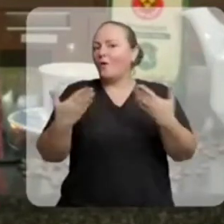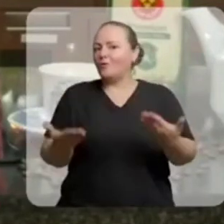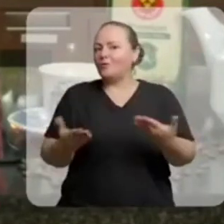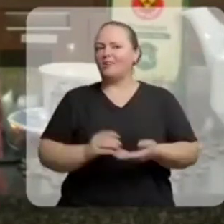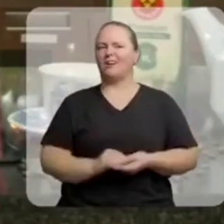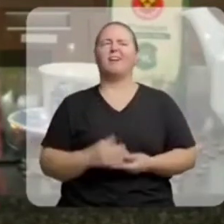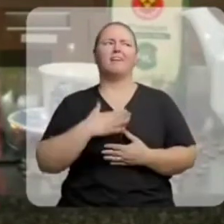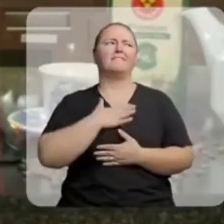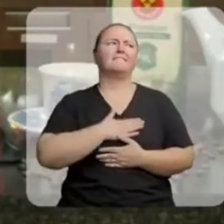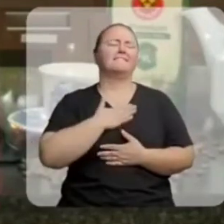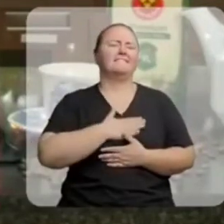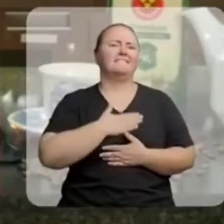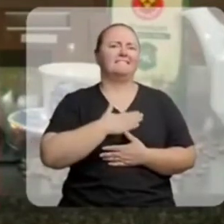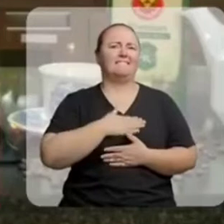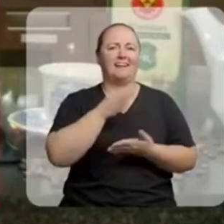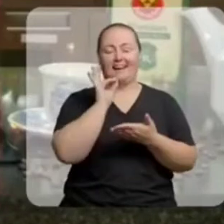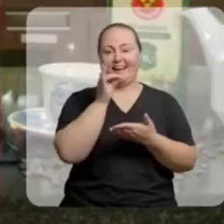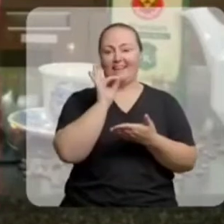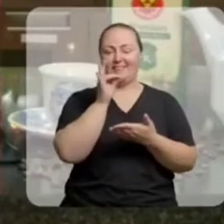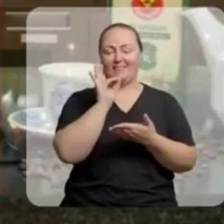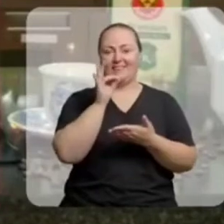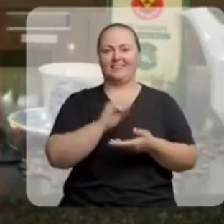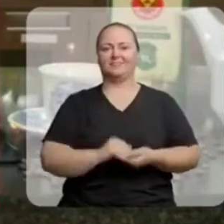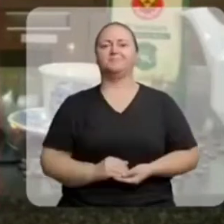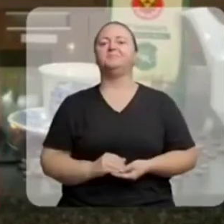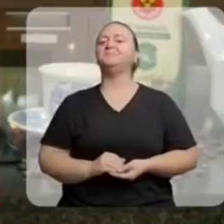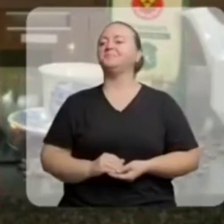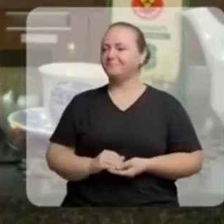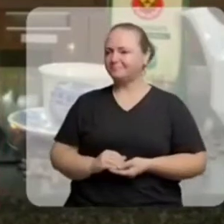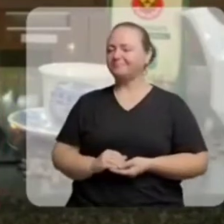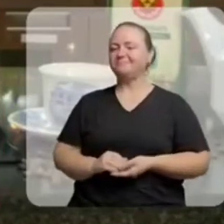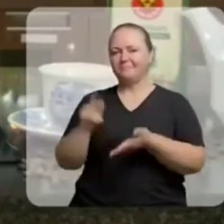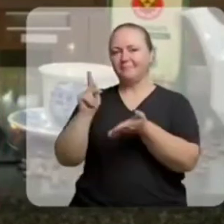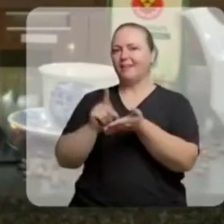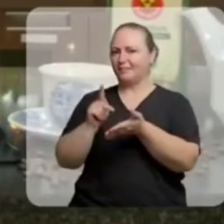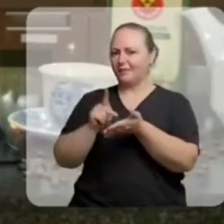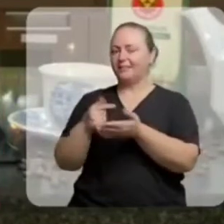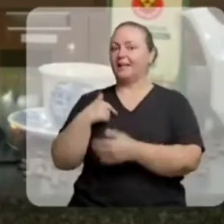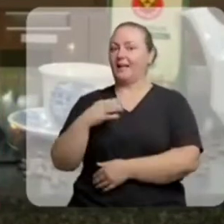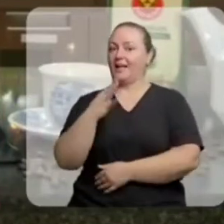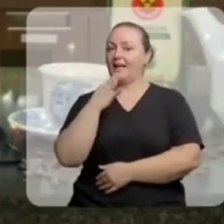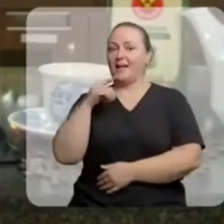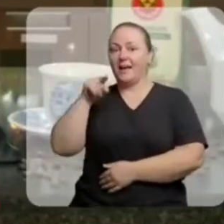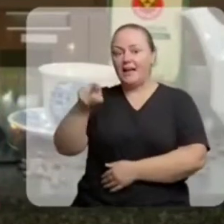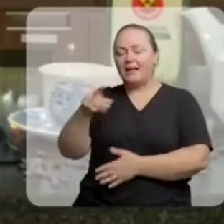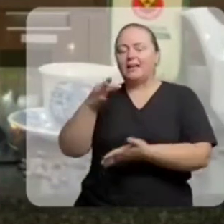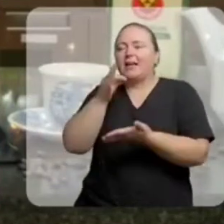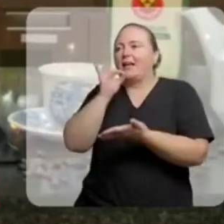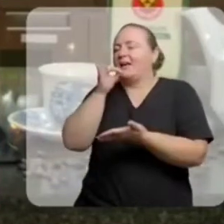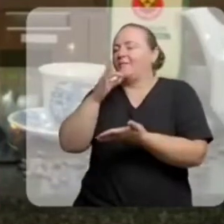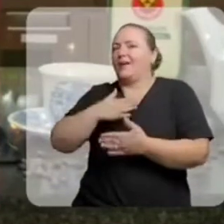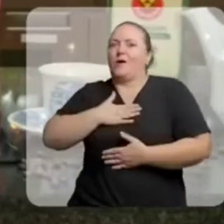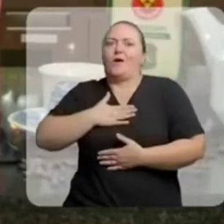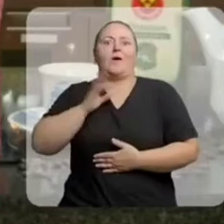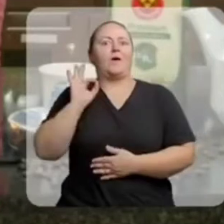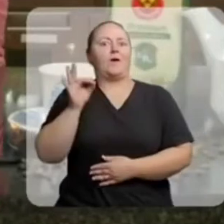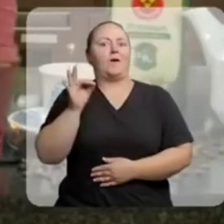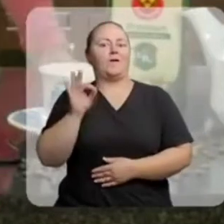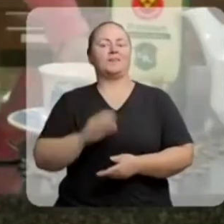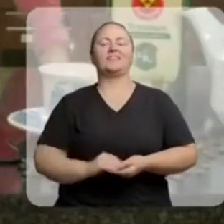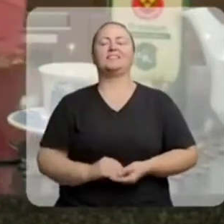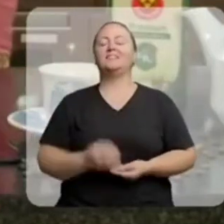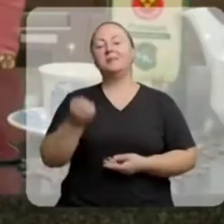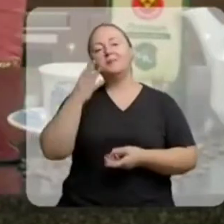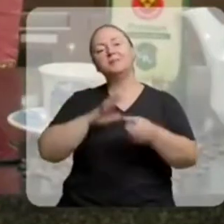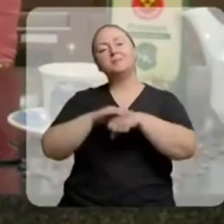gosto, né, de café, quase nada, quase nada. É verdade. Já conheço o Júnior há um bom tempo e ele é bem cafezeiro. Bom, boa